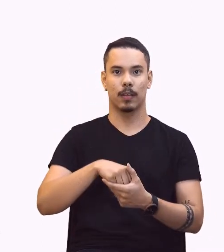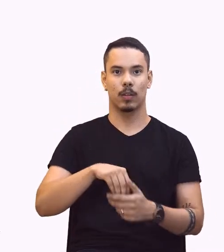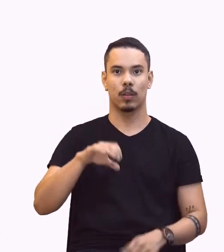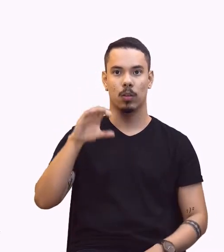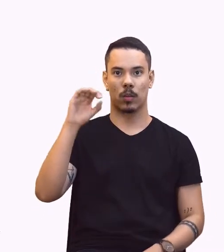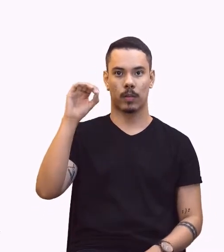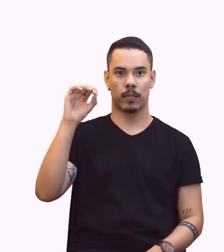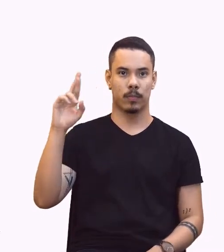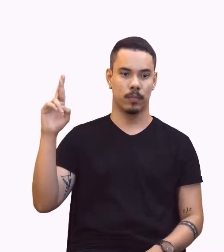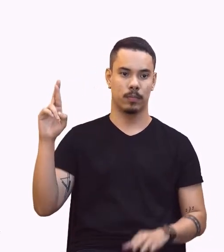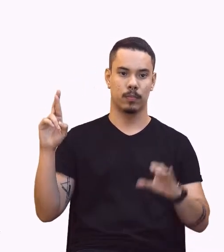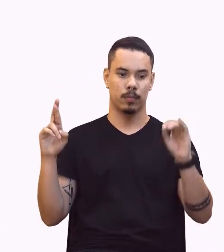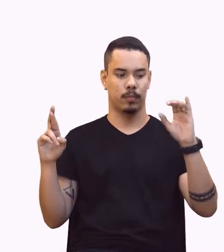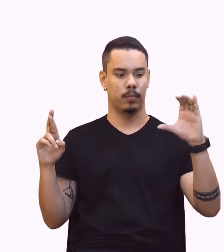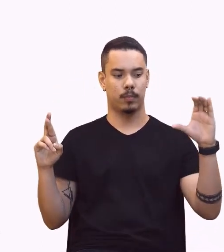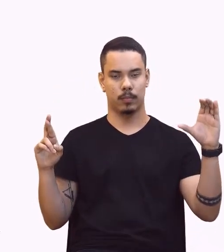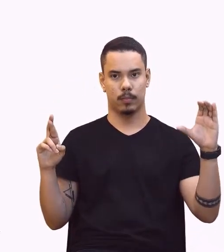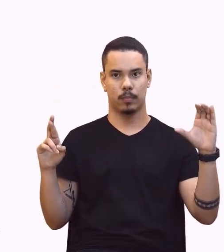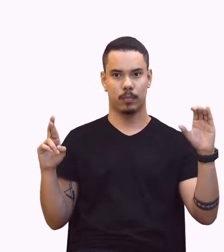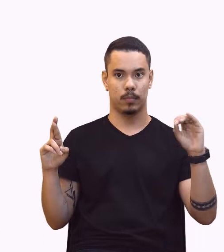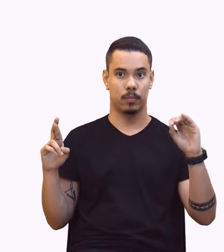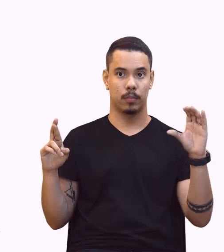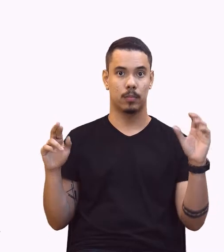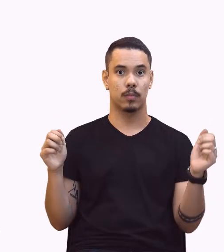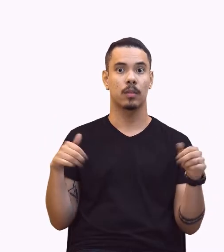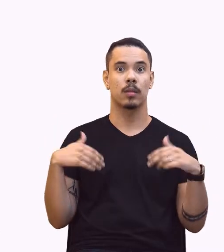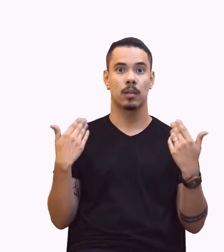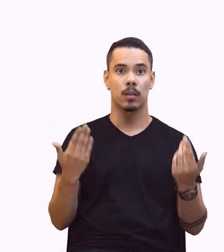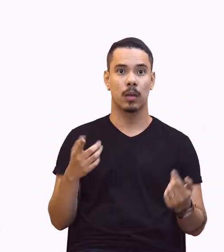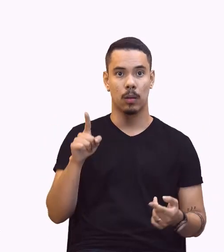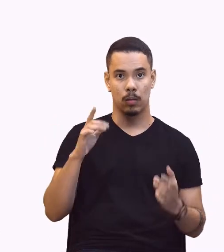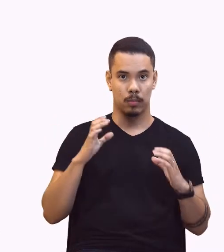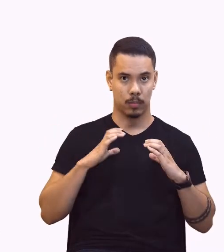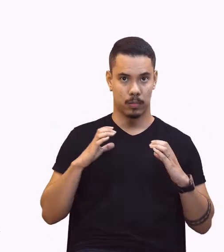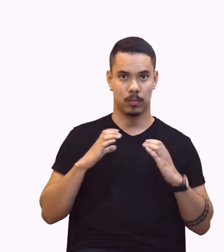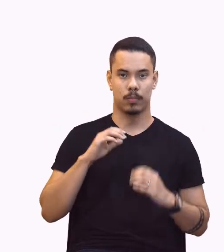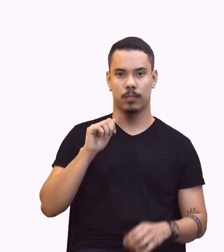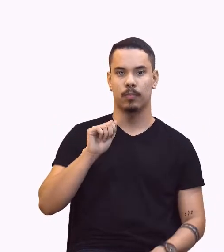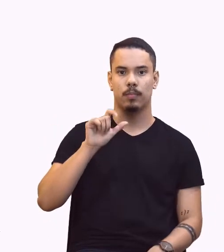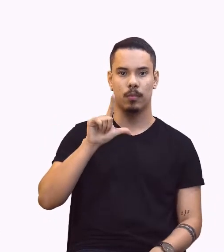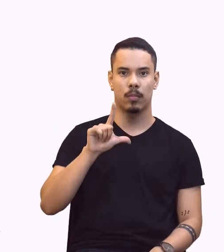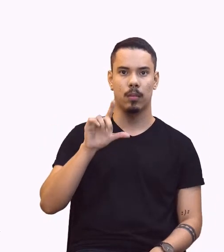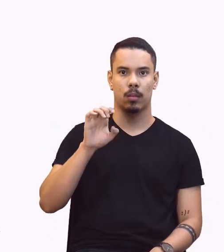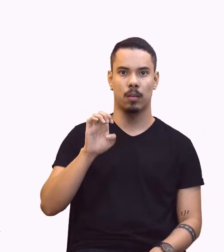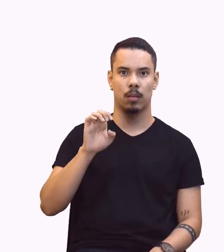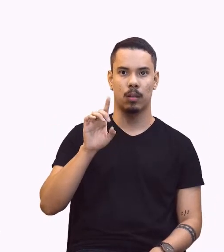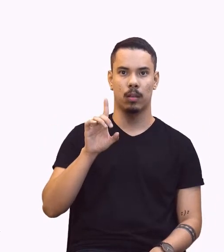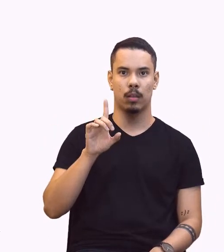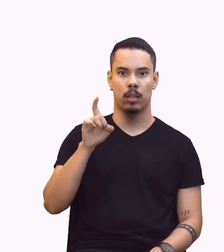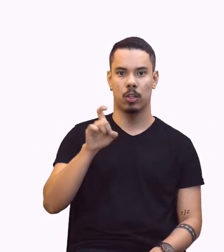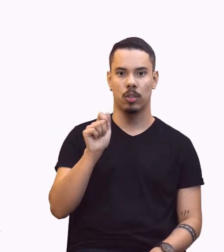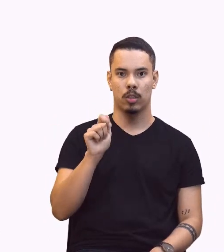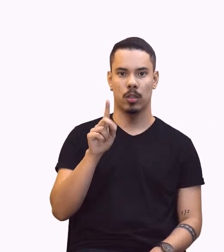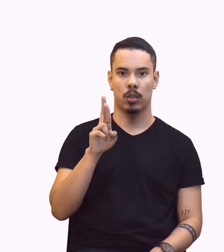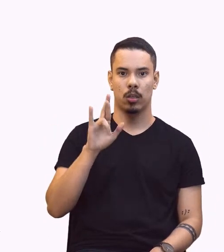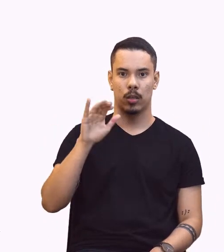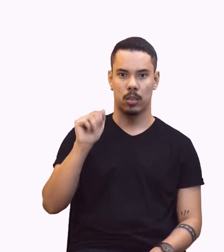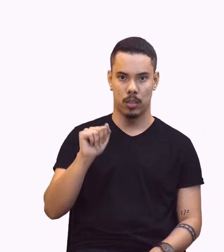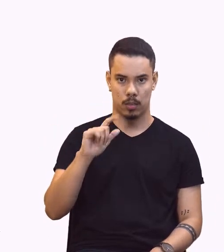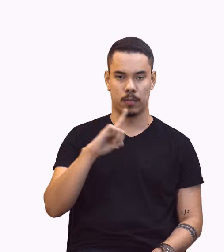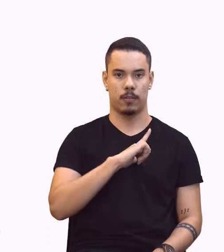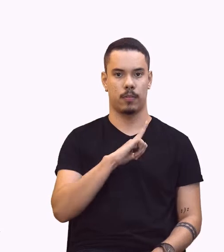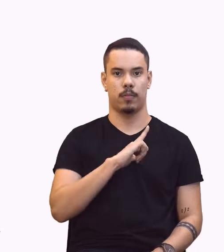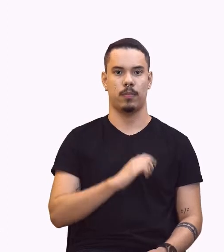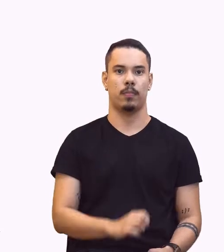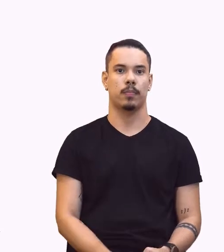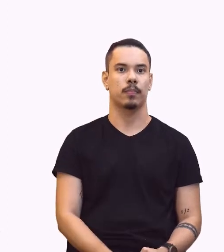e Ocidente. Então, Alexandria, ela tinha esse papel. Ele era um ponto de encontro entre